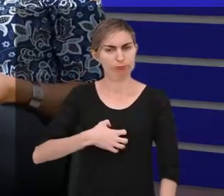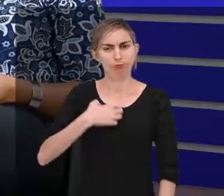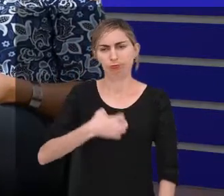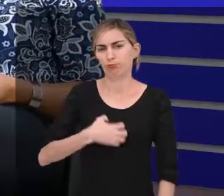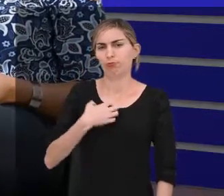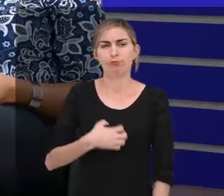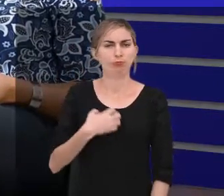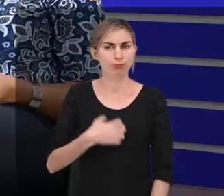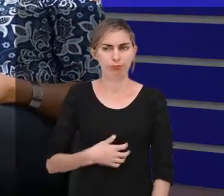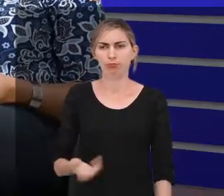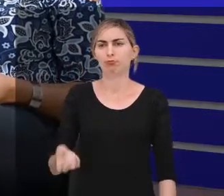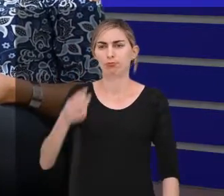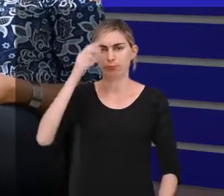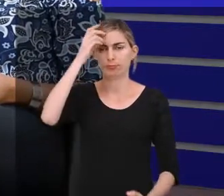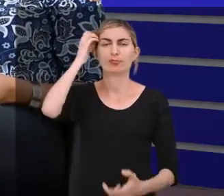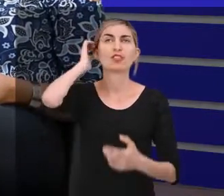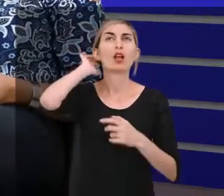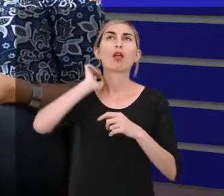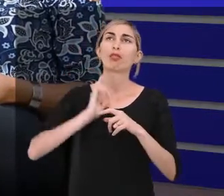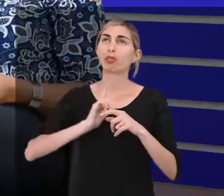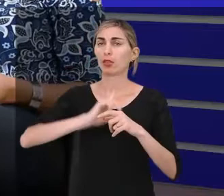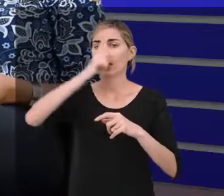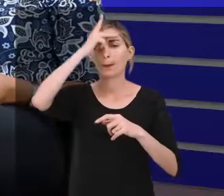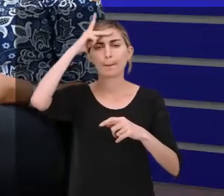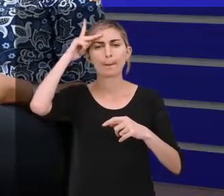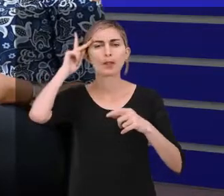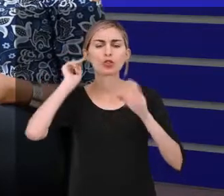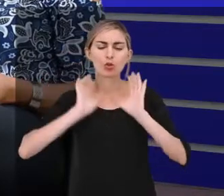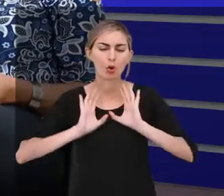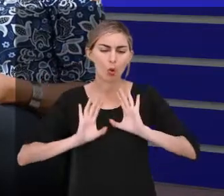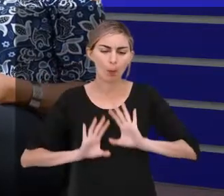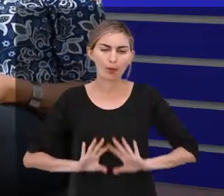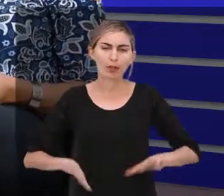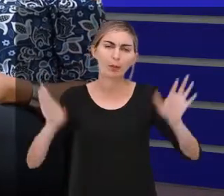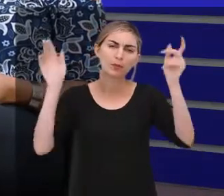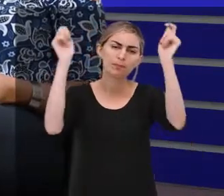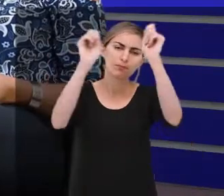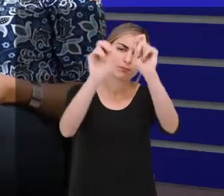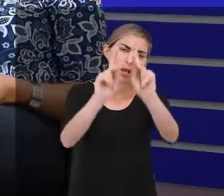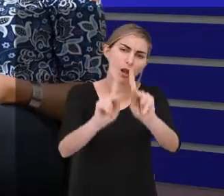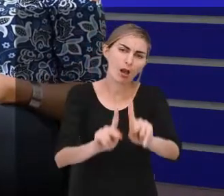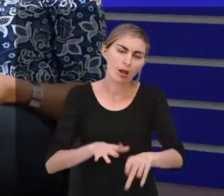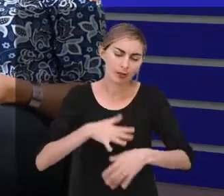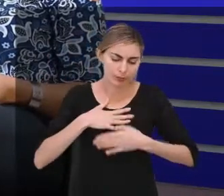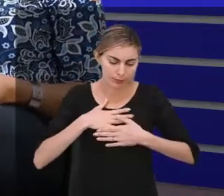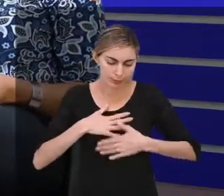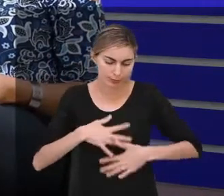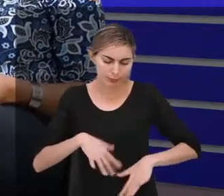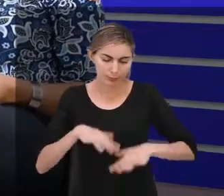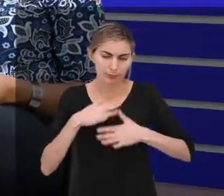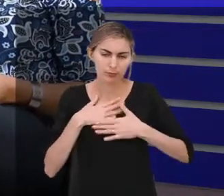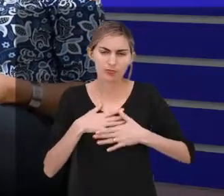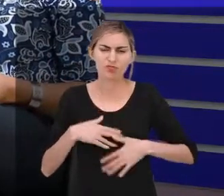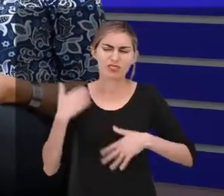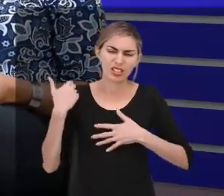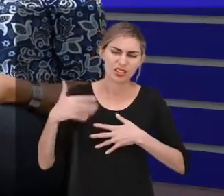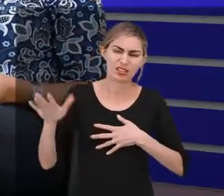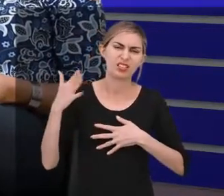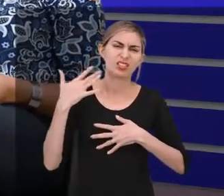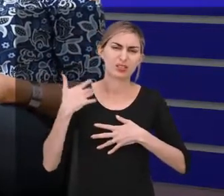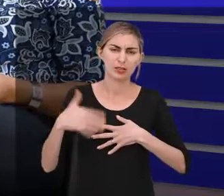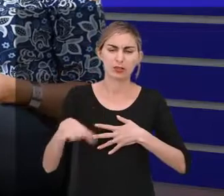impondo medo, né? E tem aquela pessoa que tem um comportamento passivo, né? É aquela pessoa que deixa para